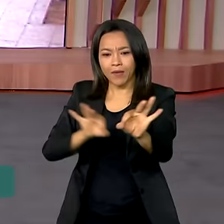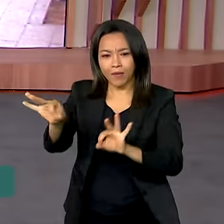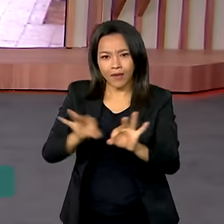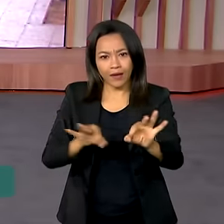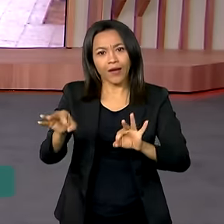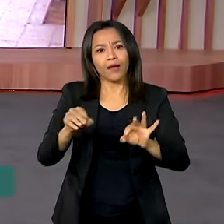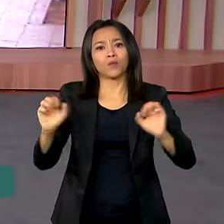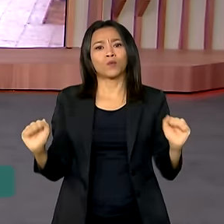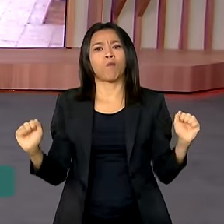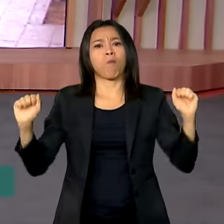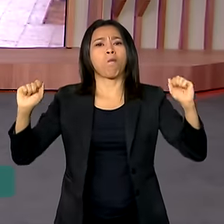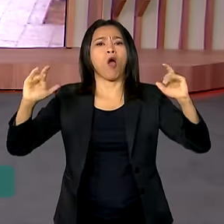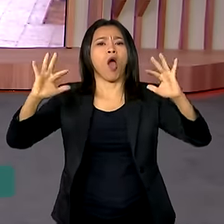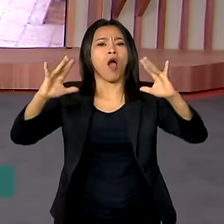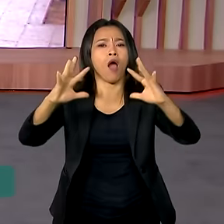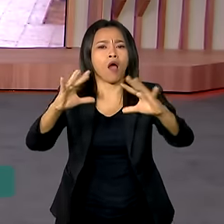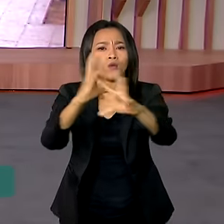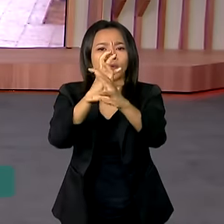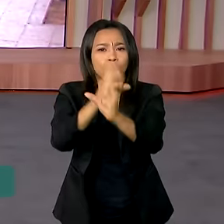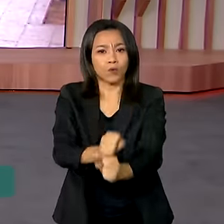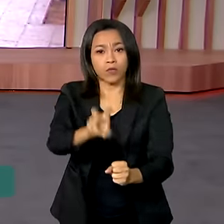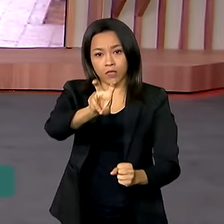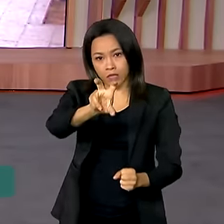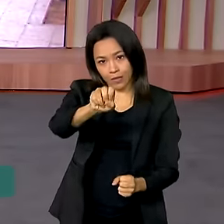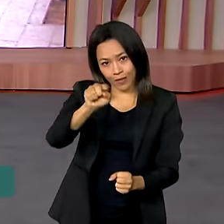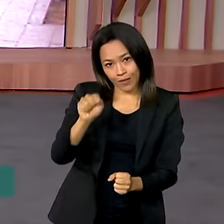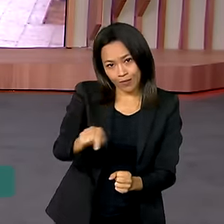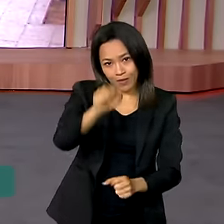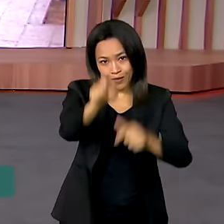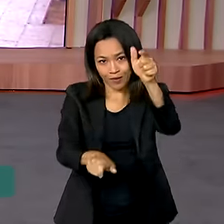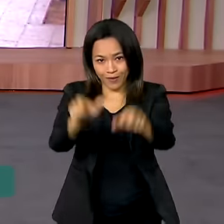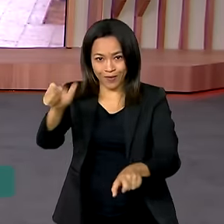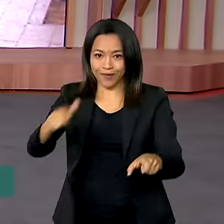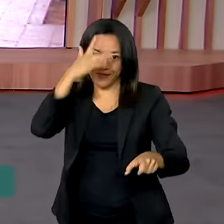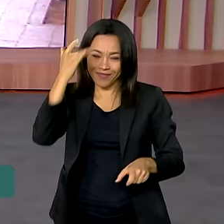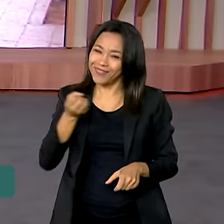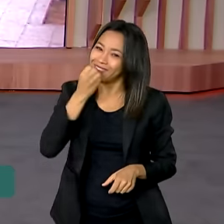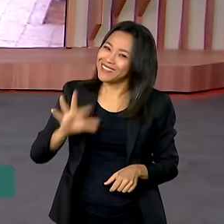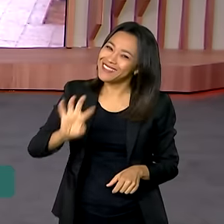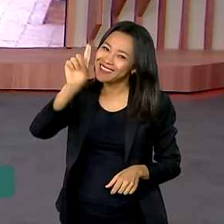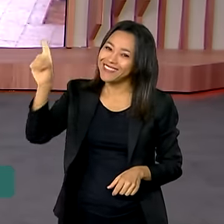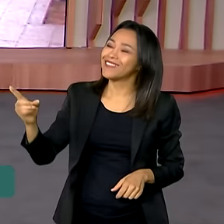reúne cerca de 50 mil pessoas. Bom dia, Karine!